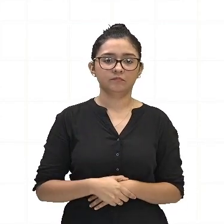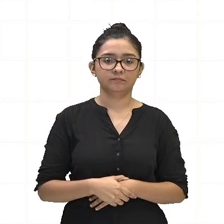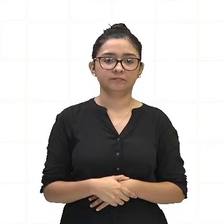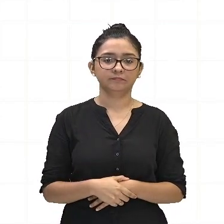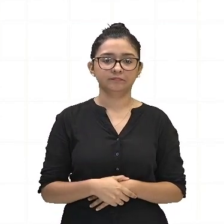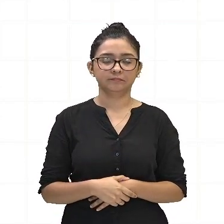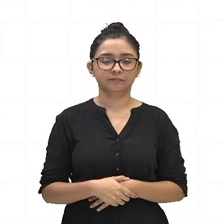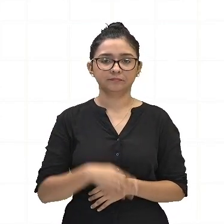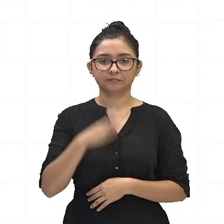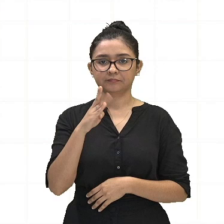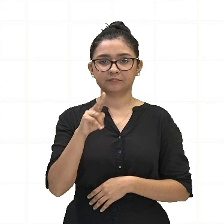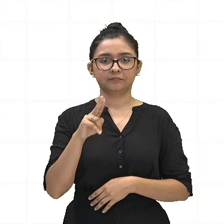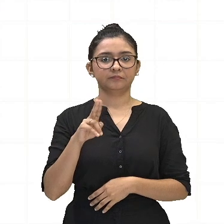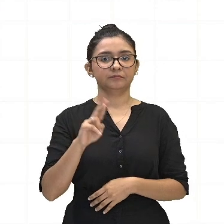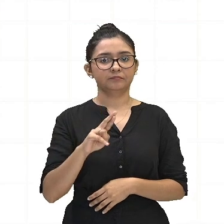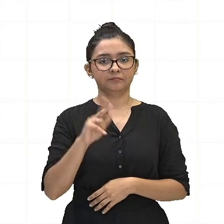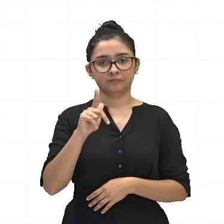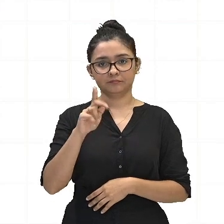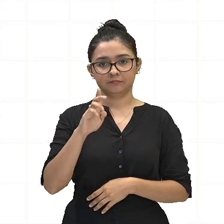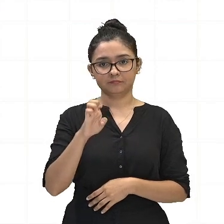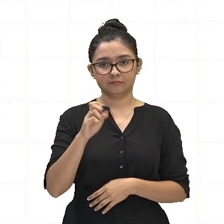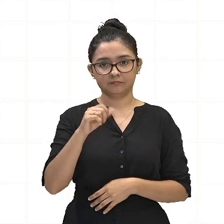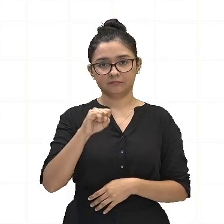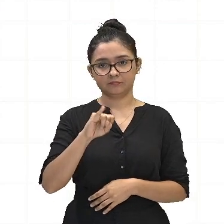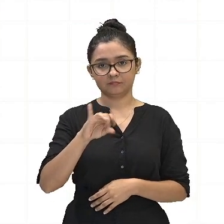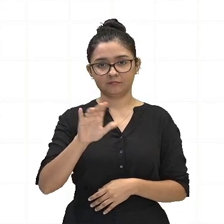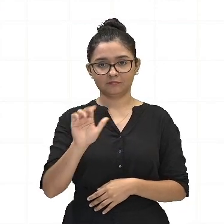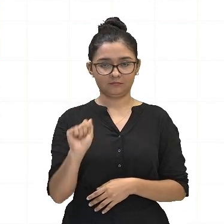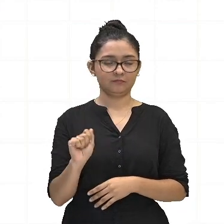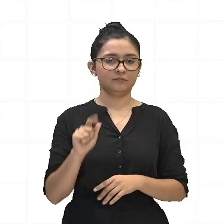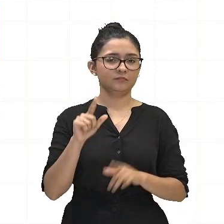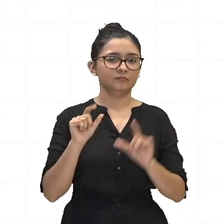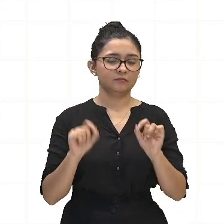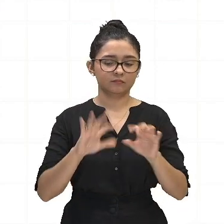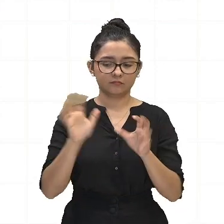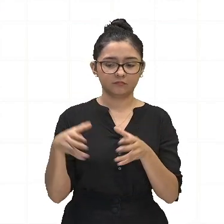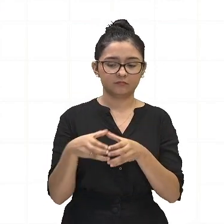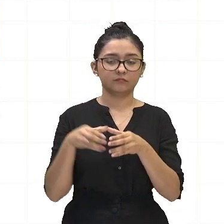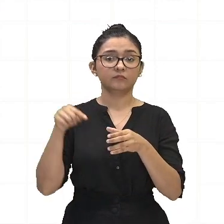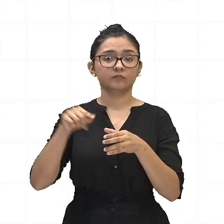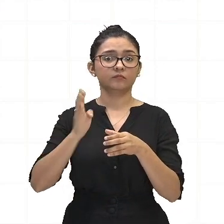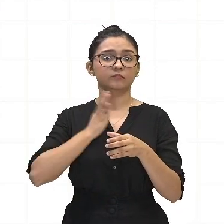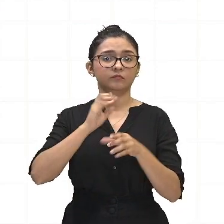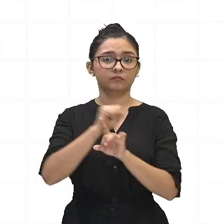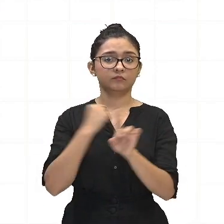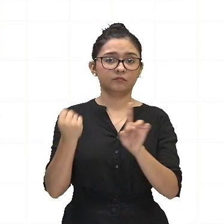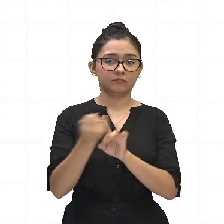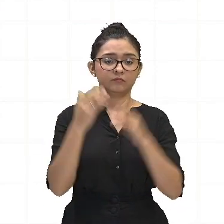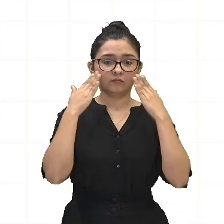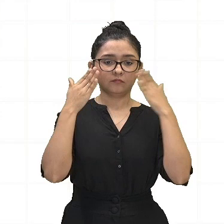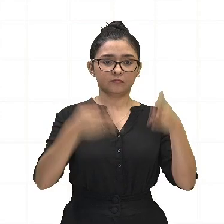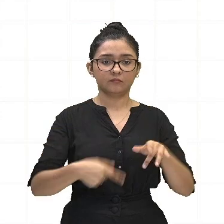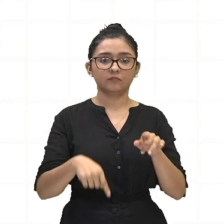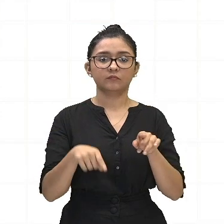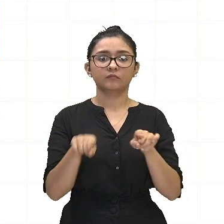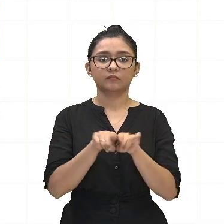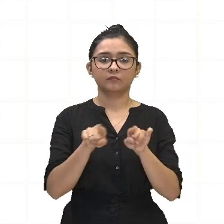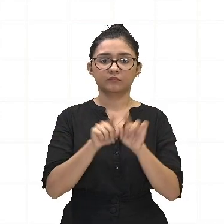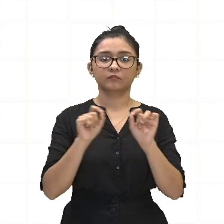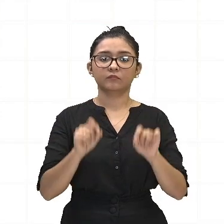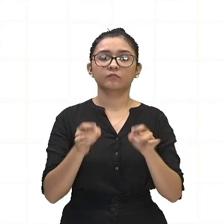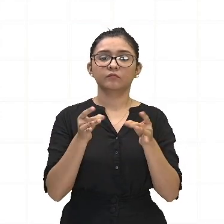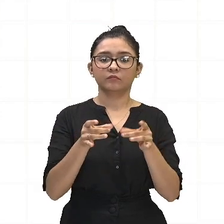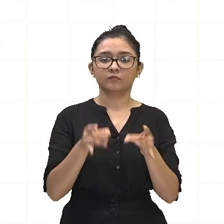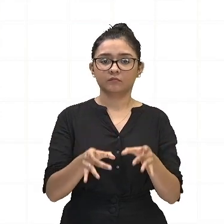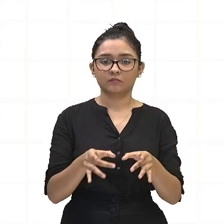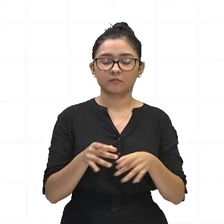de burguesia. A burguesia, ela é aquela classe social que vai lidar diretamente com o